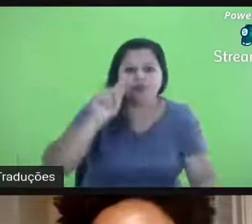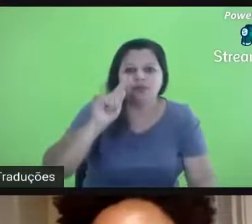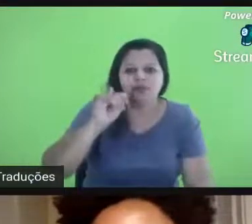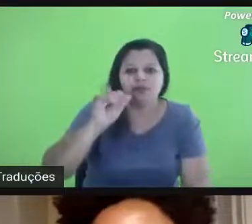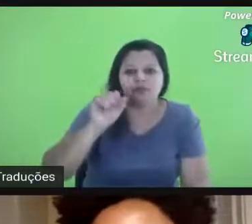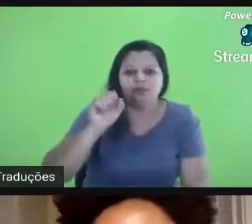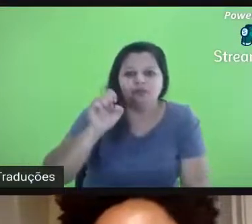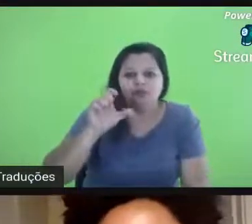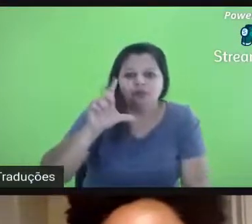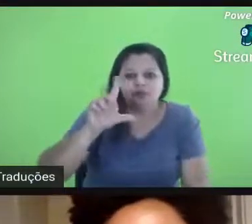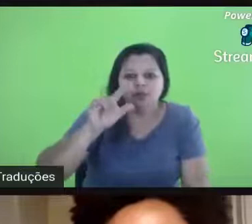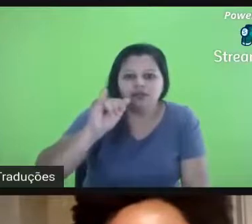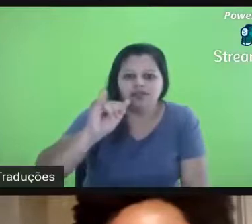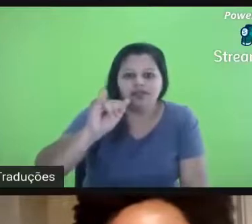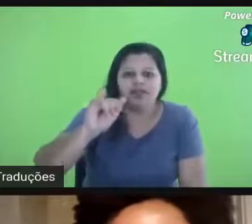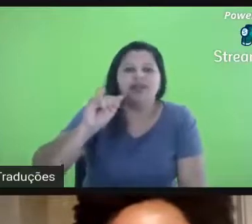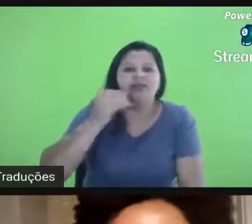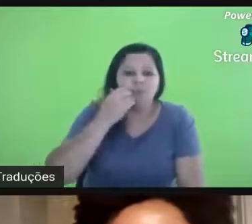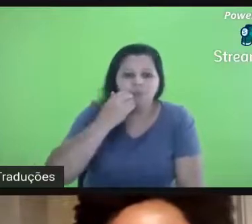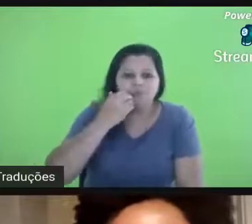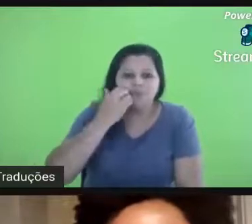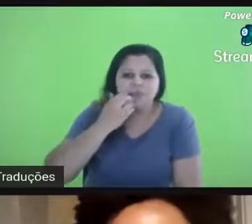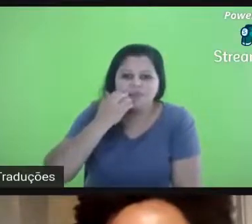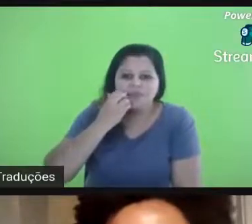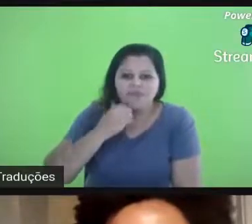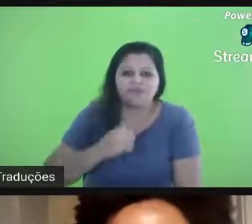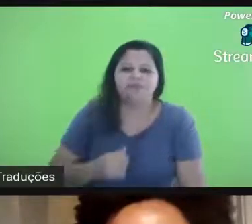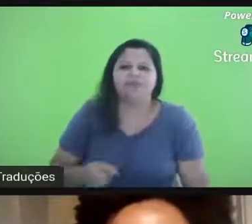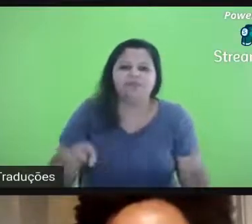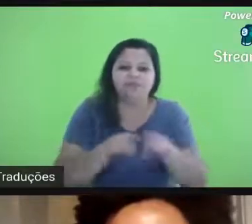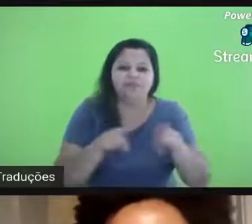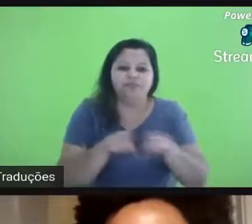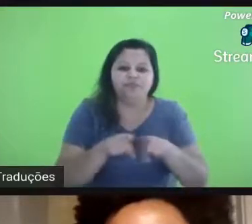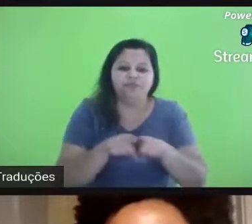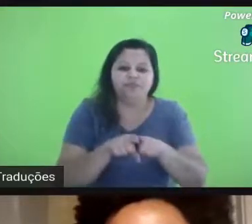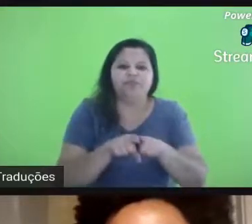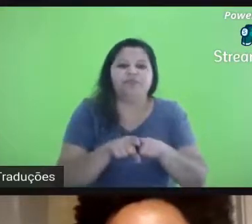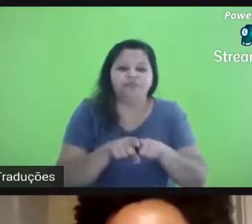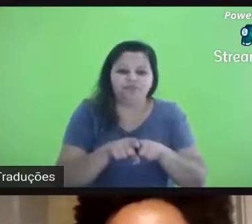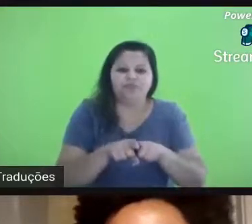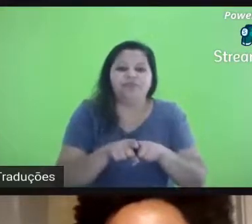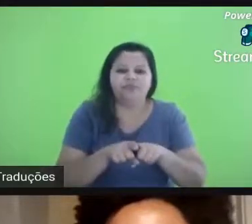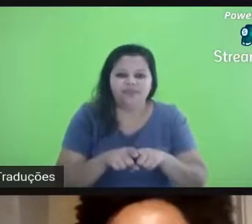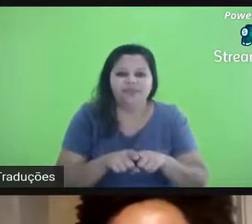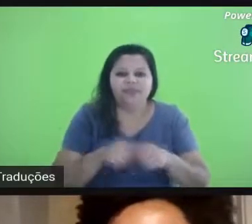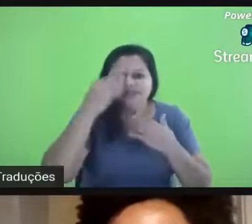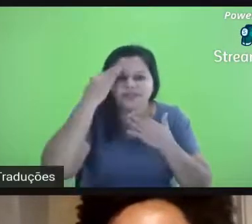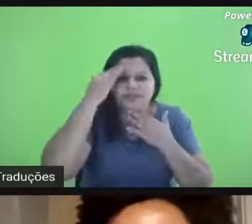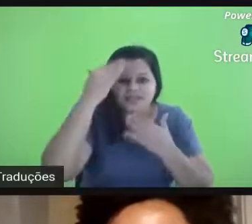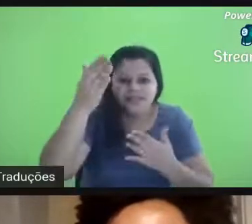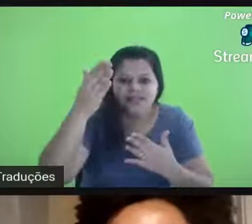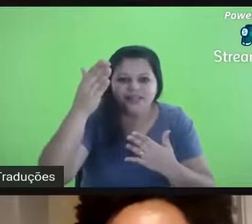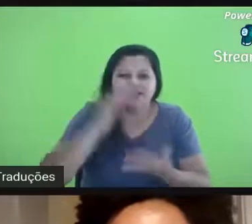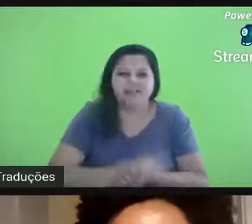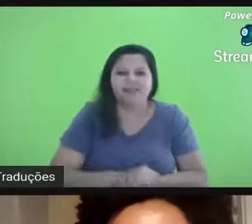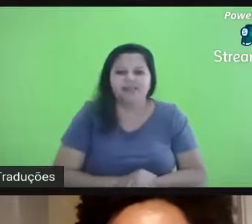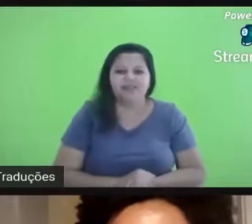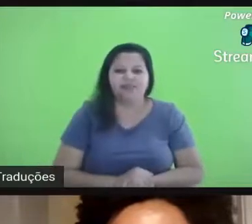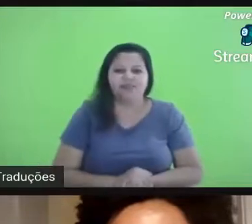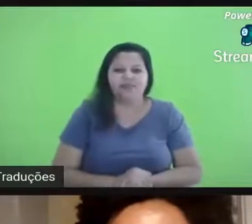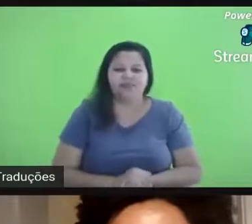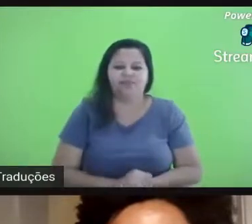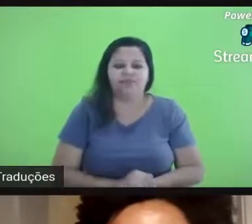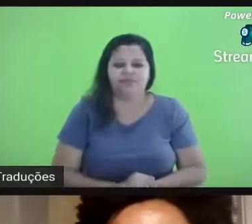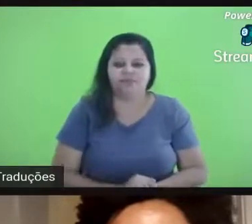vez, que fez essa, né, essa ponte e que também está tão presente na exposição. já tive oportunidade de ir, recomendo a